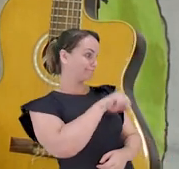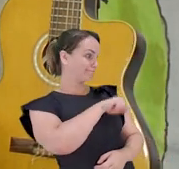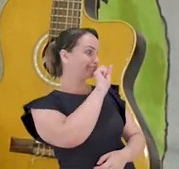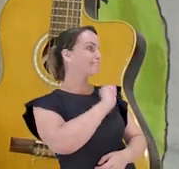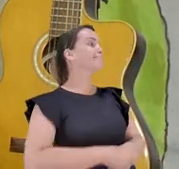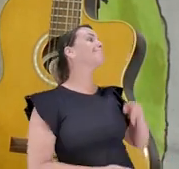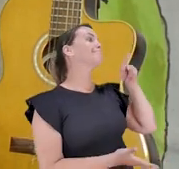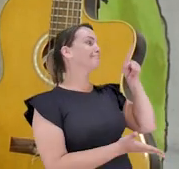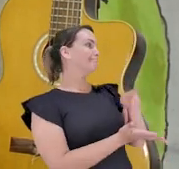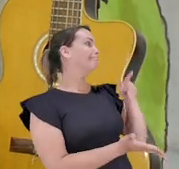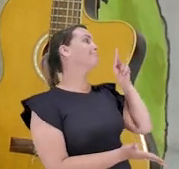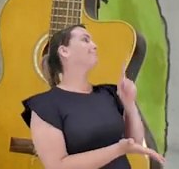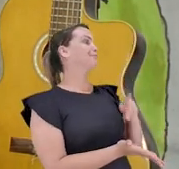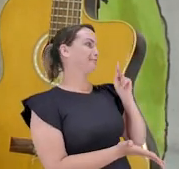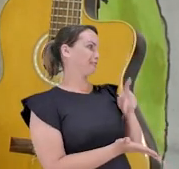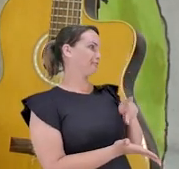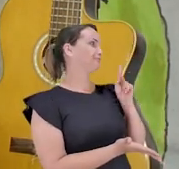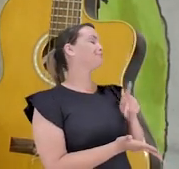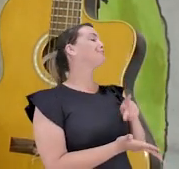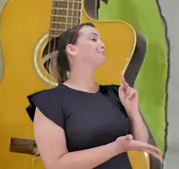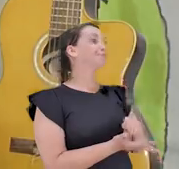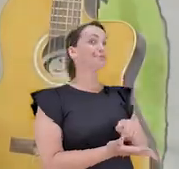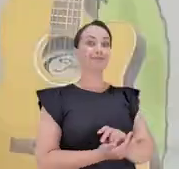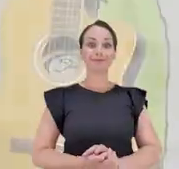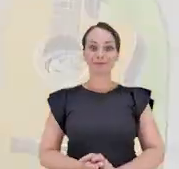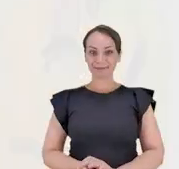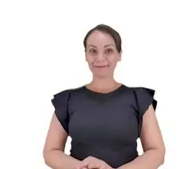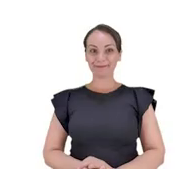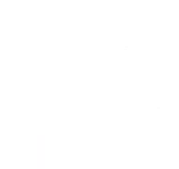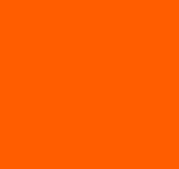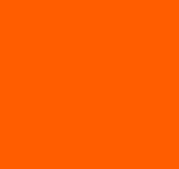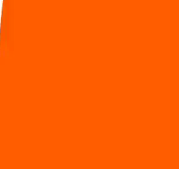é a pura verdade.